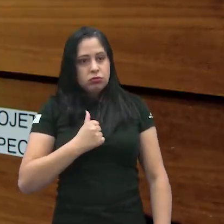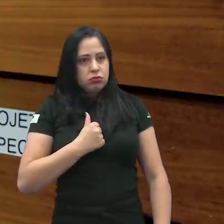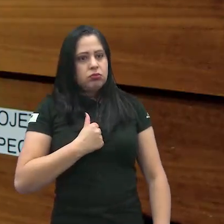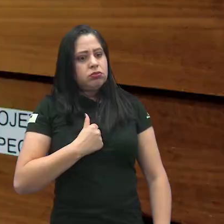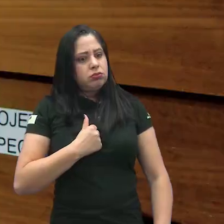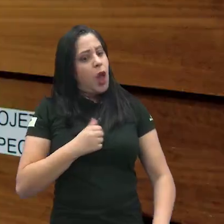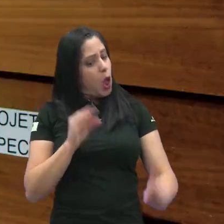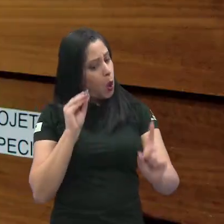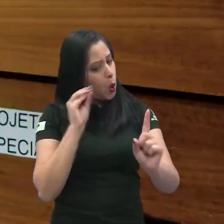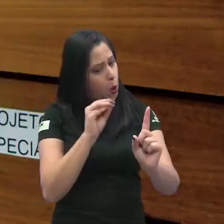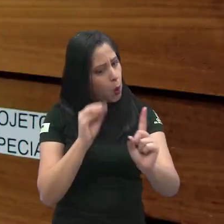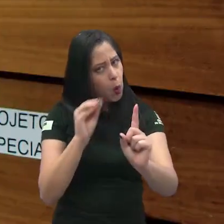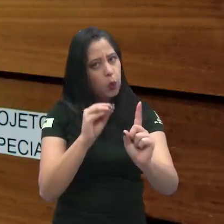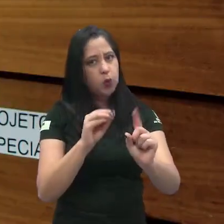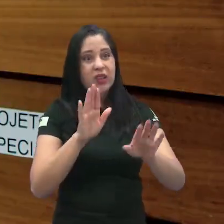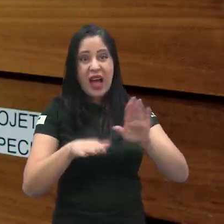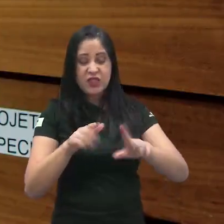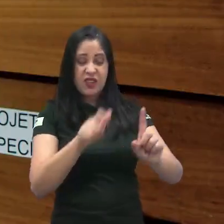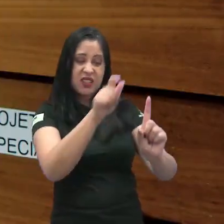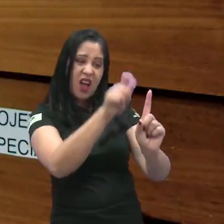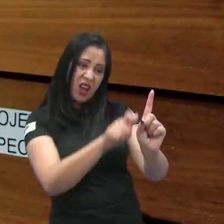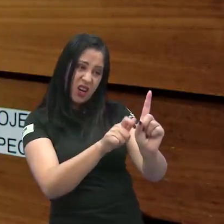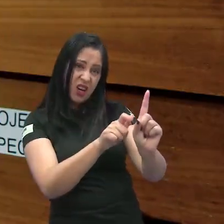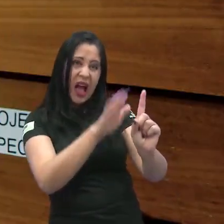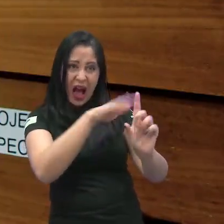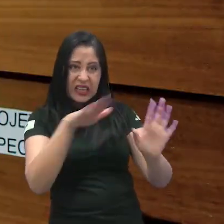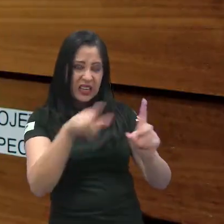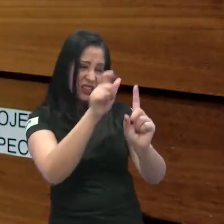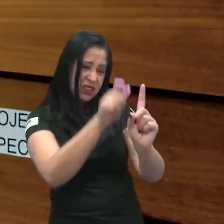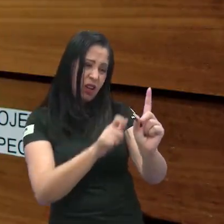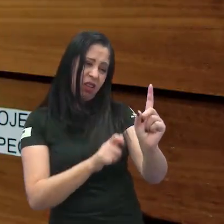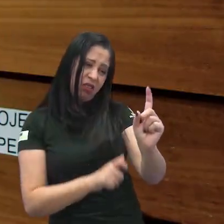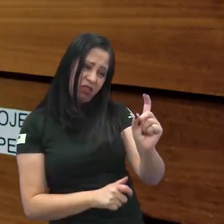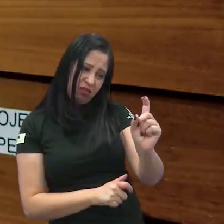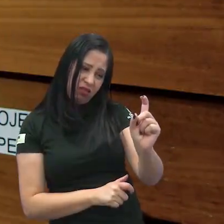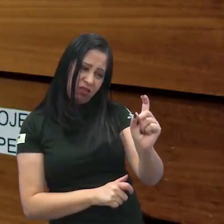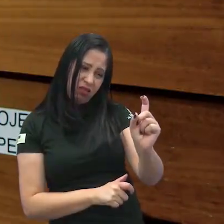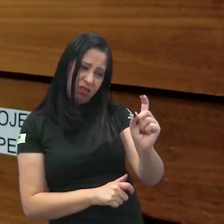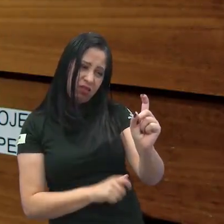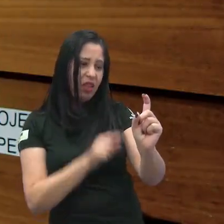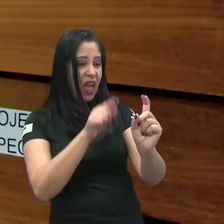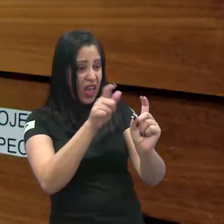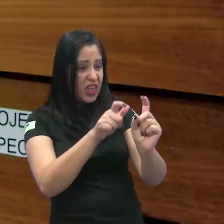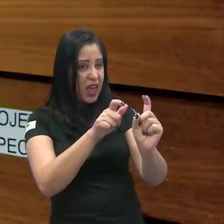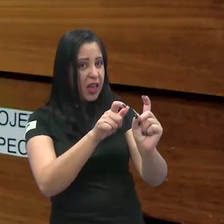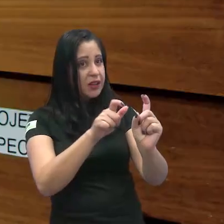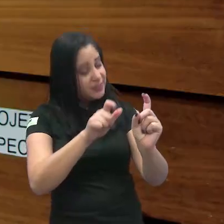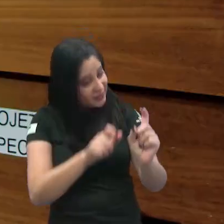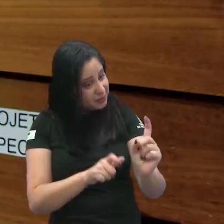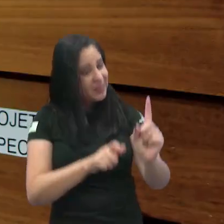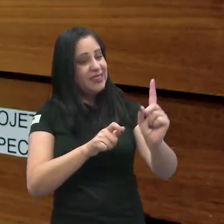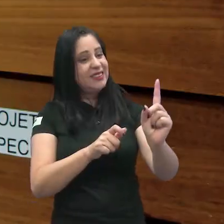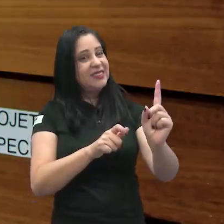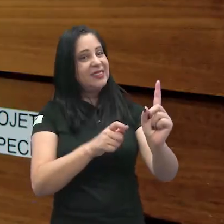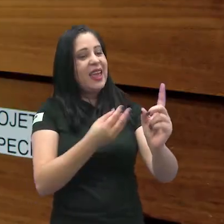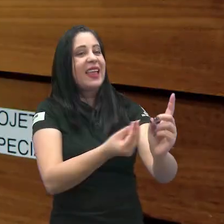estão bem. Mas que independente deles não estarem bem também, eles fazem o melhor deles, o que eles podem, né? Eles trazem a florzinha,